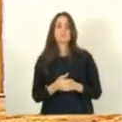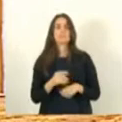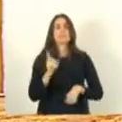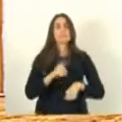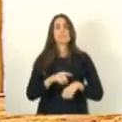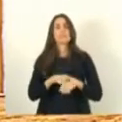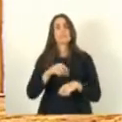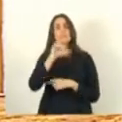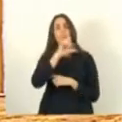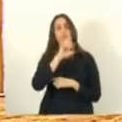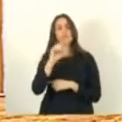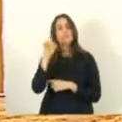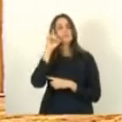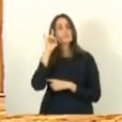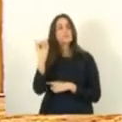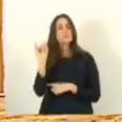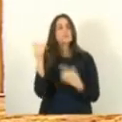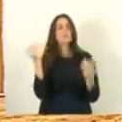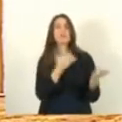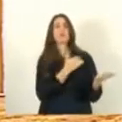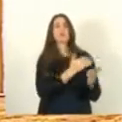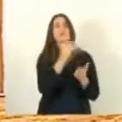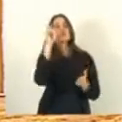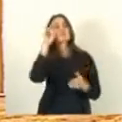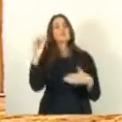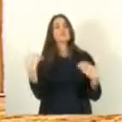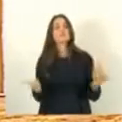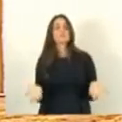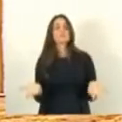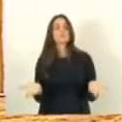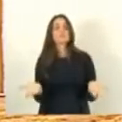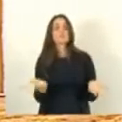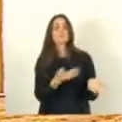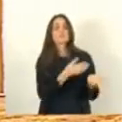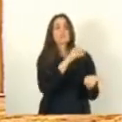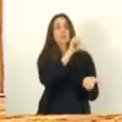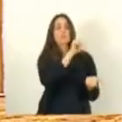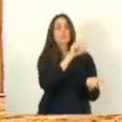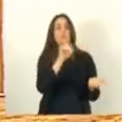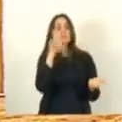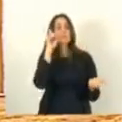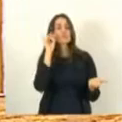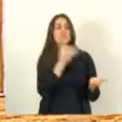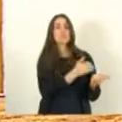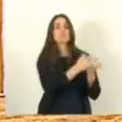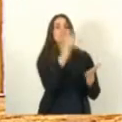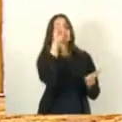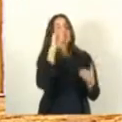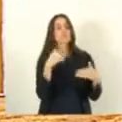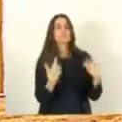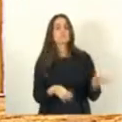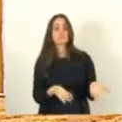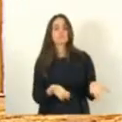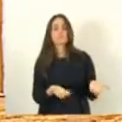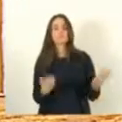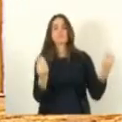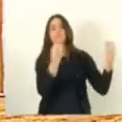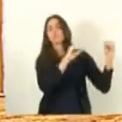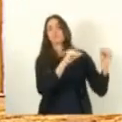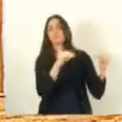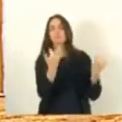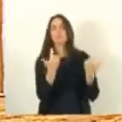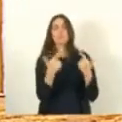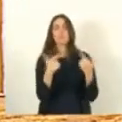da obra, 900 dias, tá, mas a obra começou quando? Então, é 900 dias a partir de quando? Então, esse é